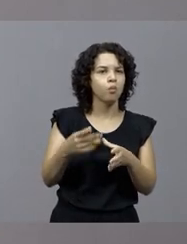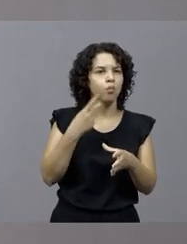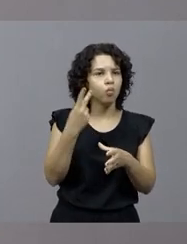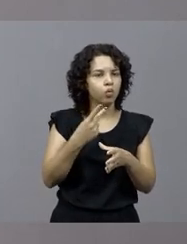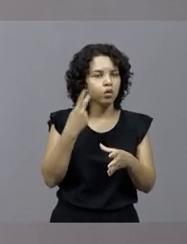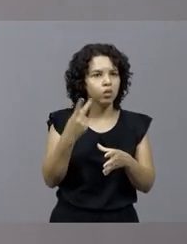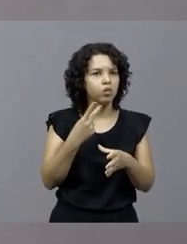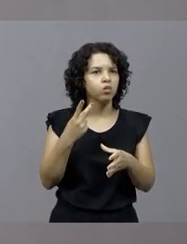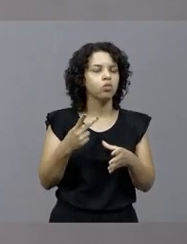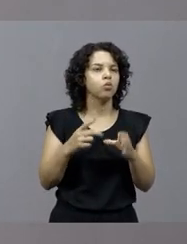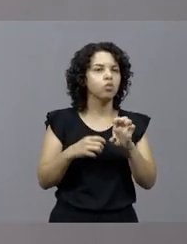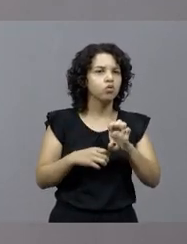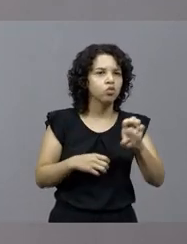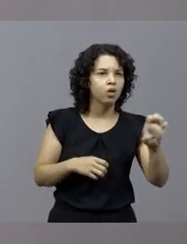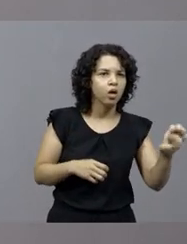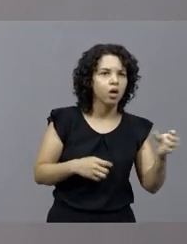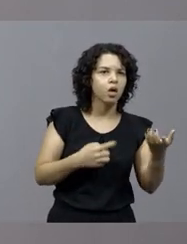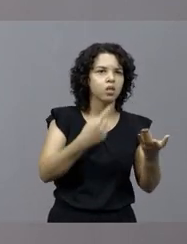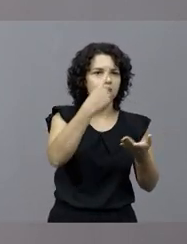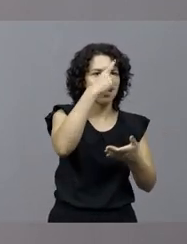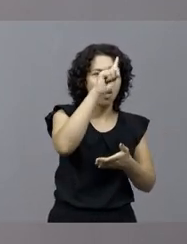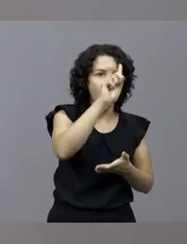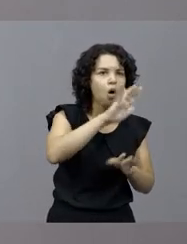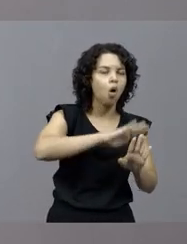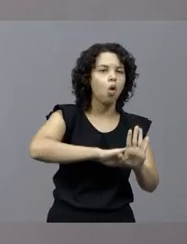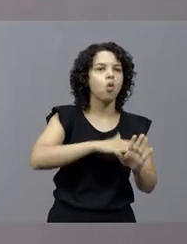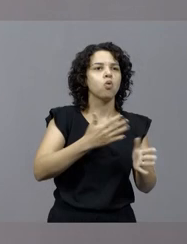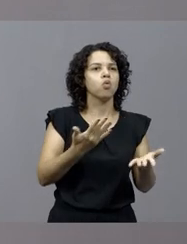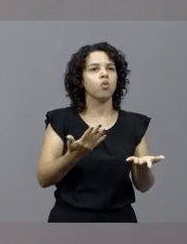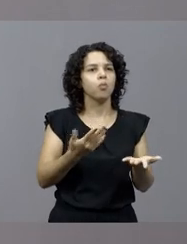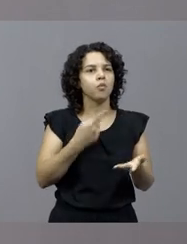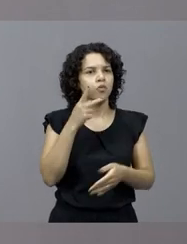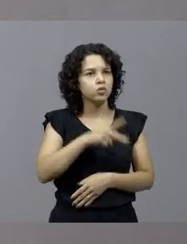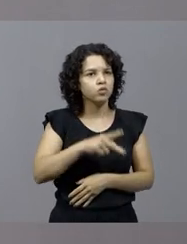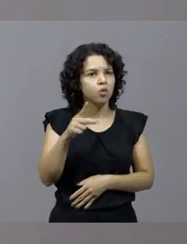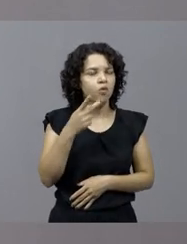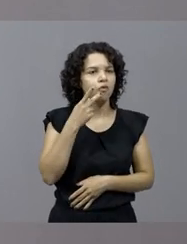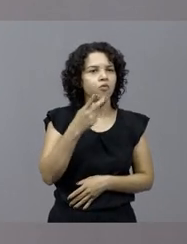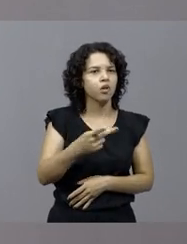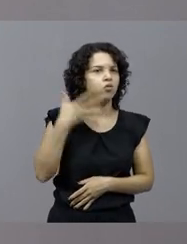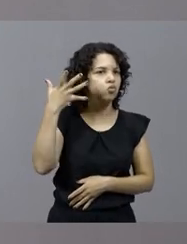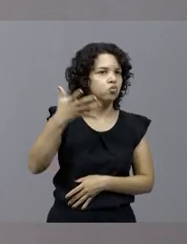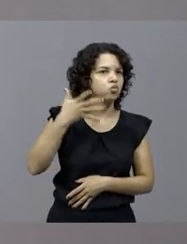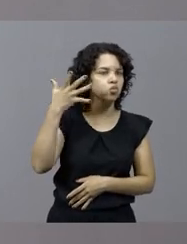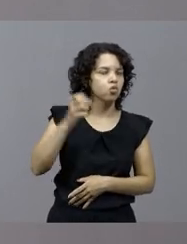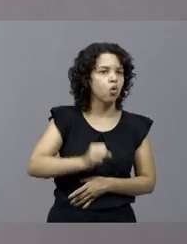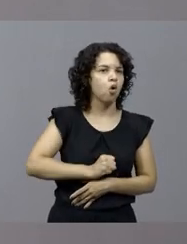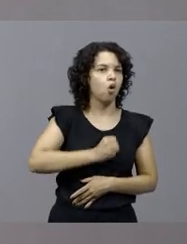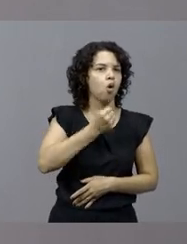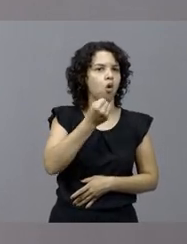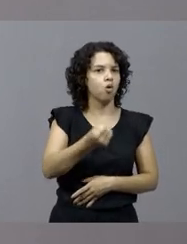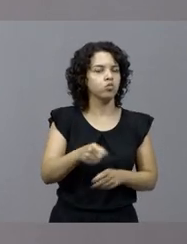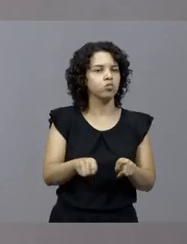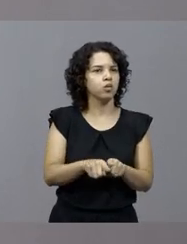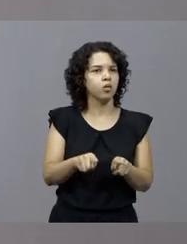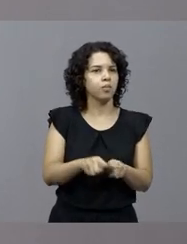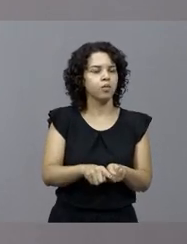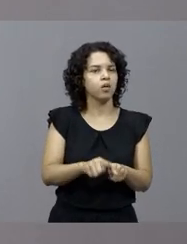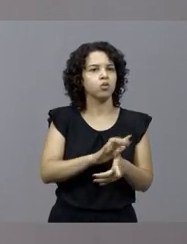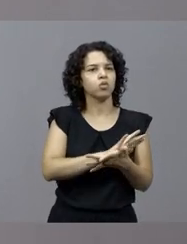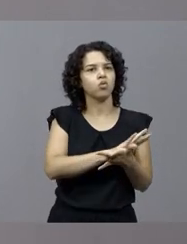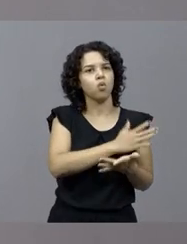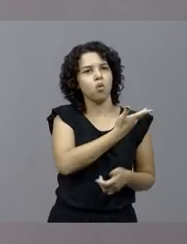ideólogos, professores, jornalistas de esquerda, falarem sobre discurso de ódio e intolerância da parte daqueles que eles chamam